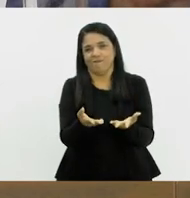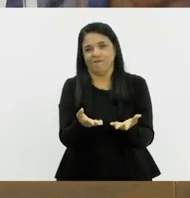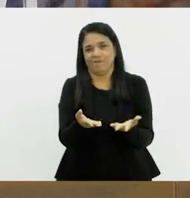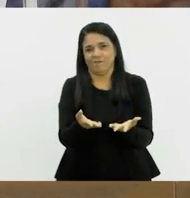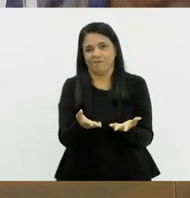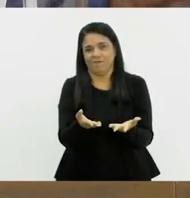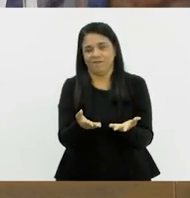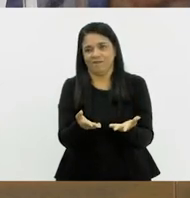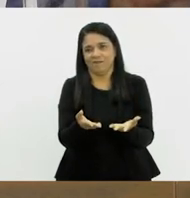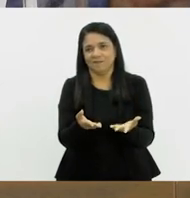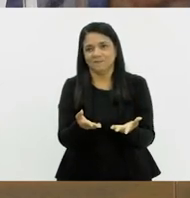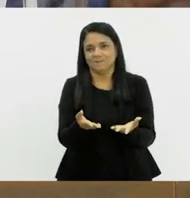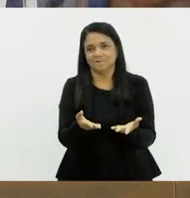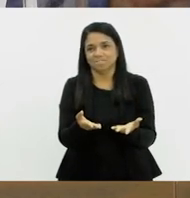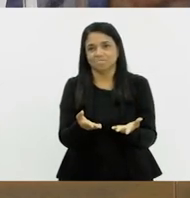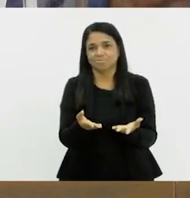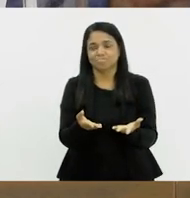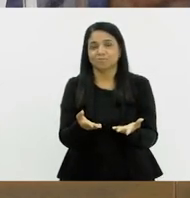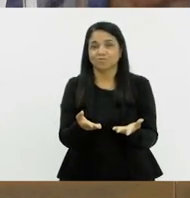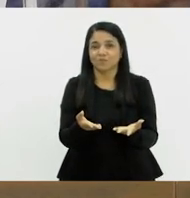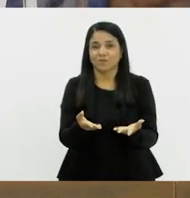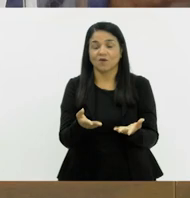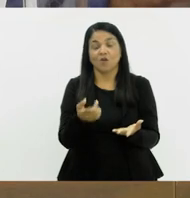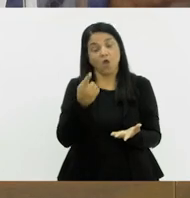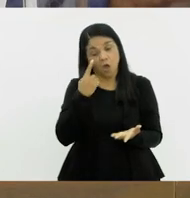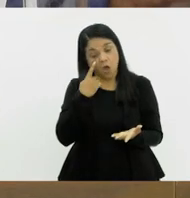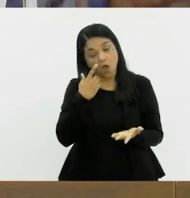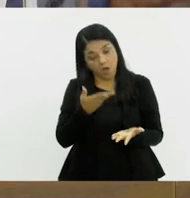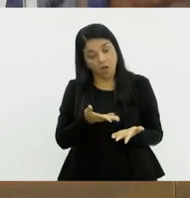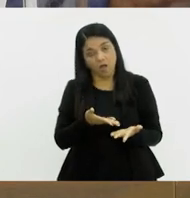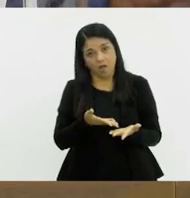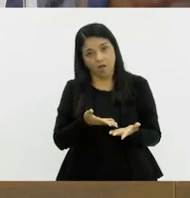E que eu acho que... Está vendo? Olha só.